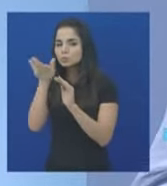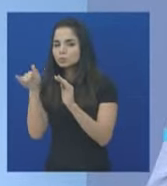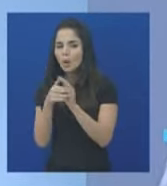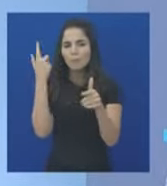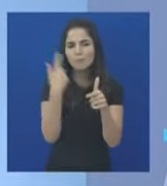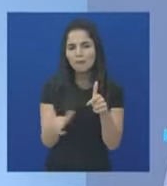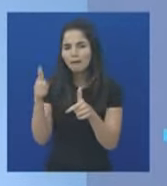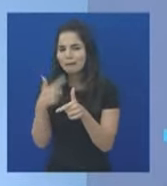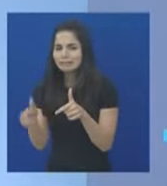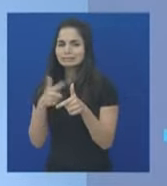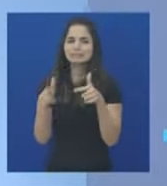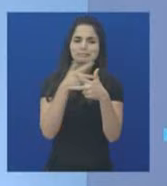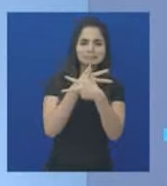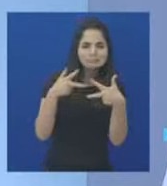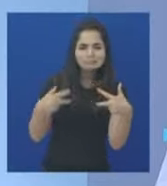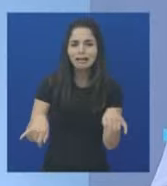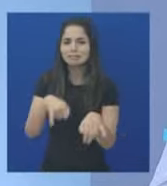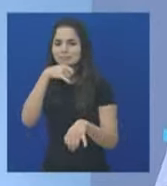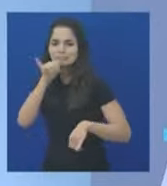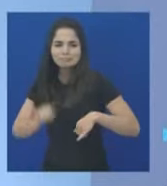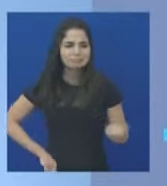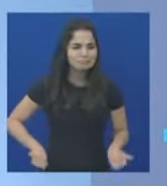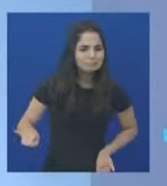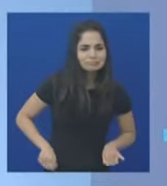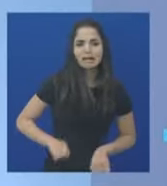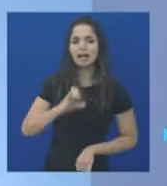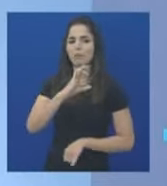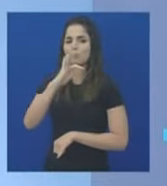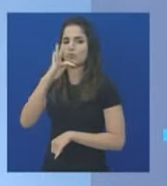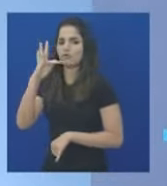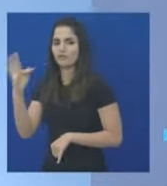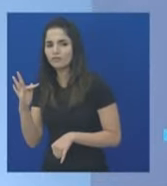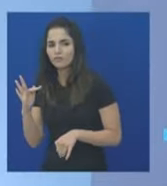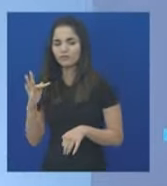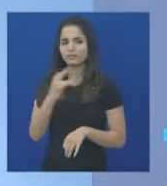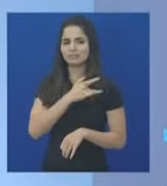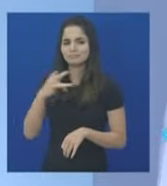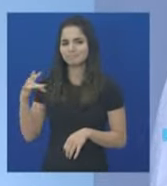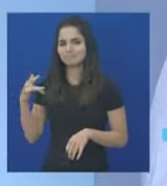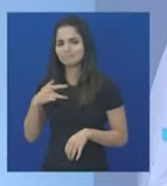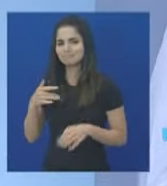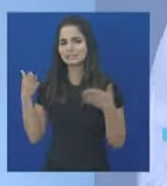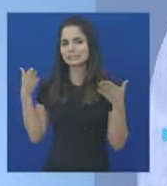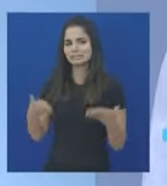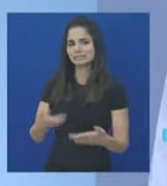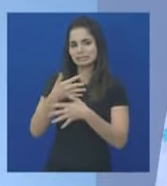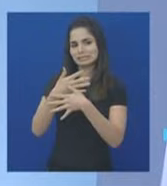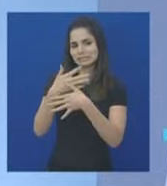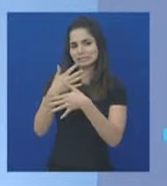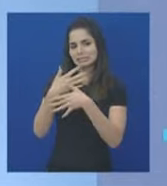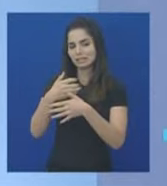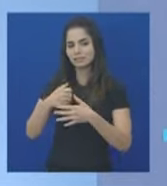mazelas, todos os problemas que temos vivido na saúde da nossa cidade.